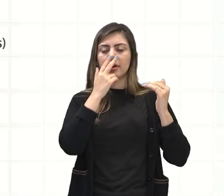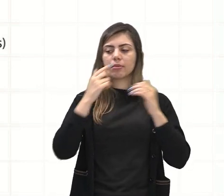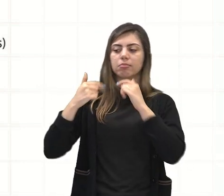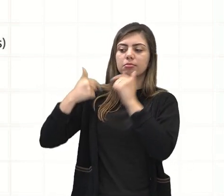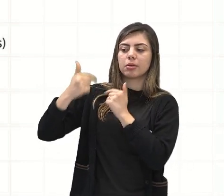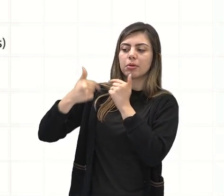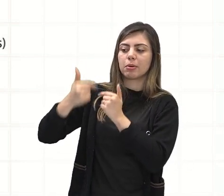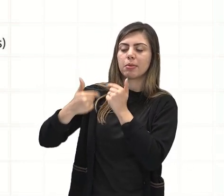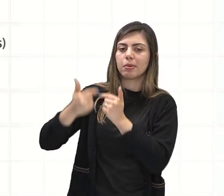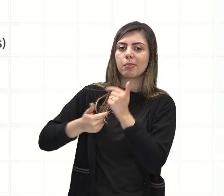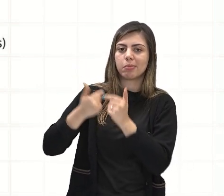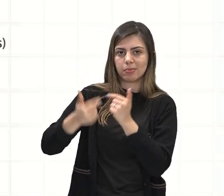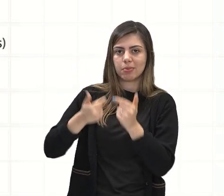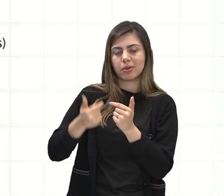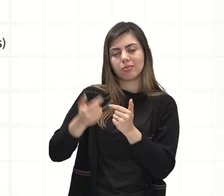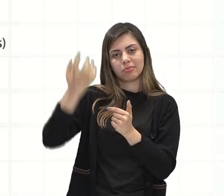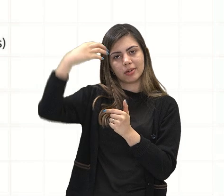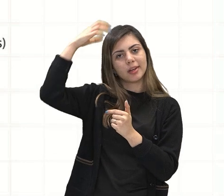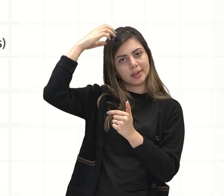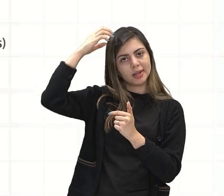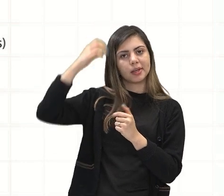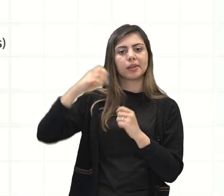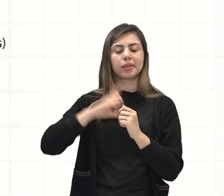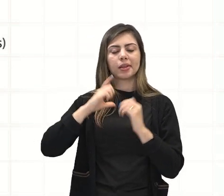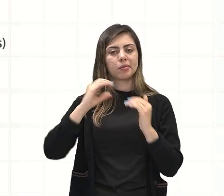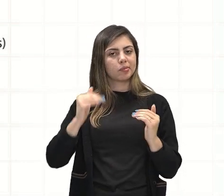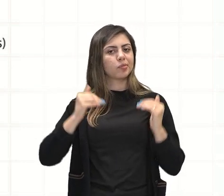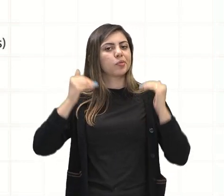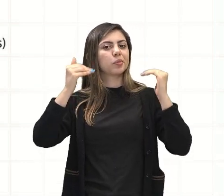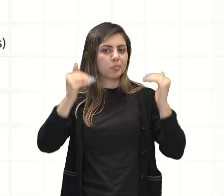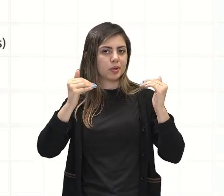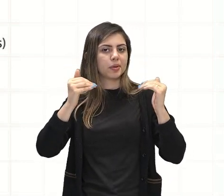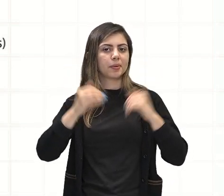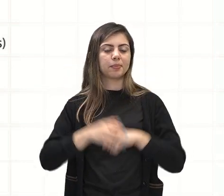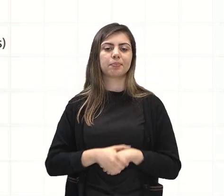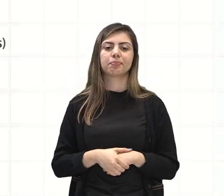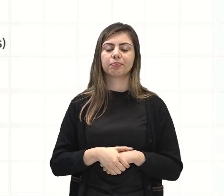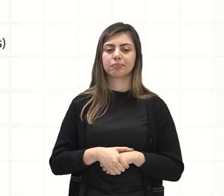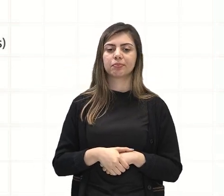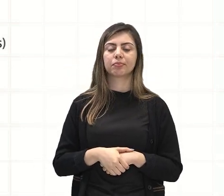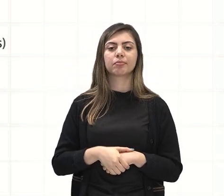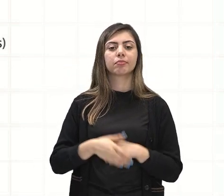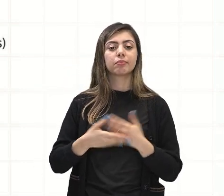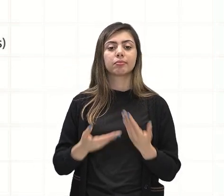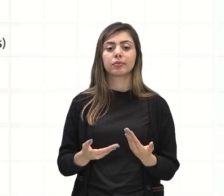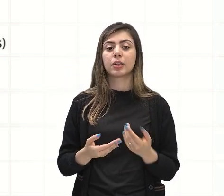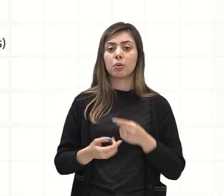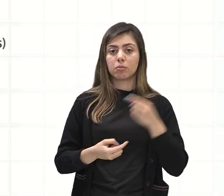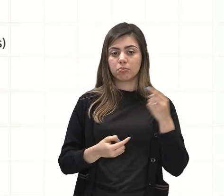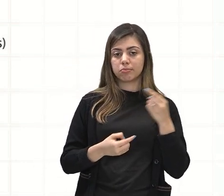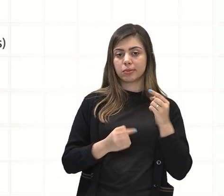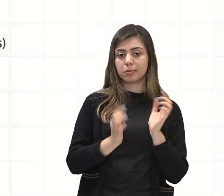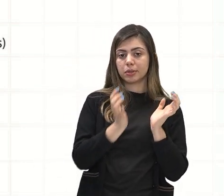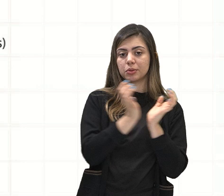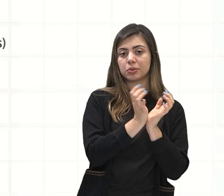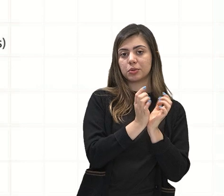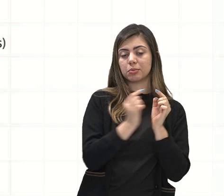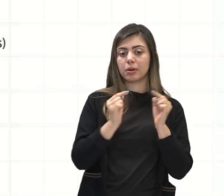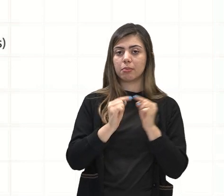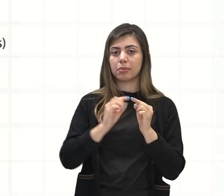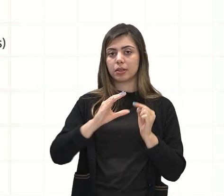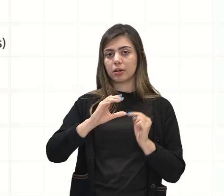pai para filho essa forma de governo, esse título de rei, não é? O primeiro estado era composto pelo clero,